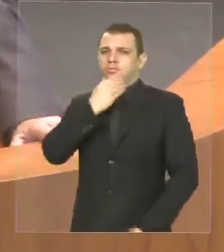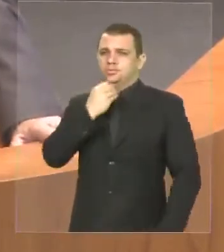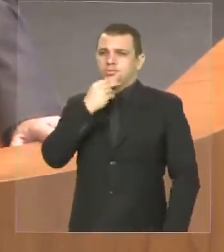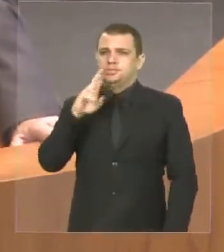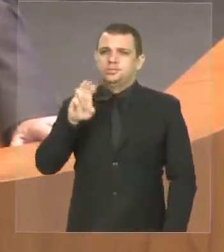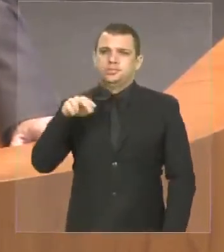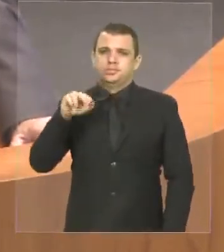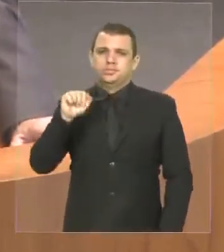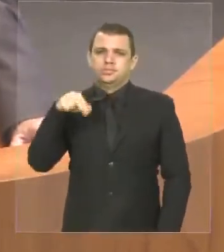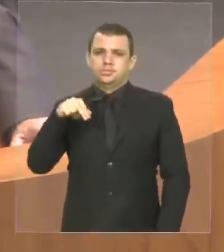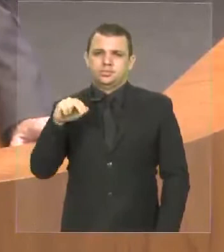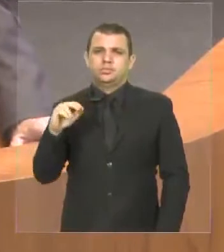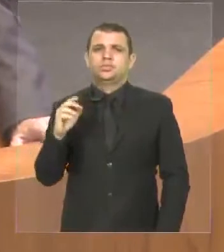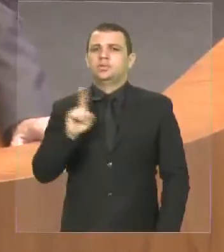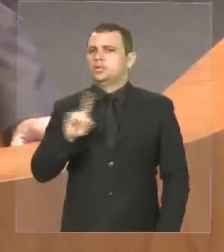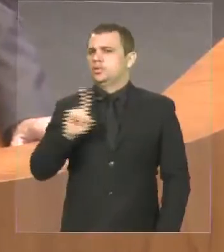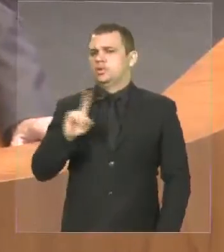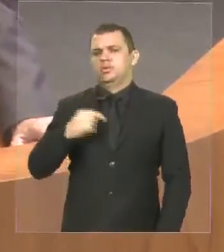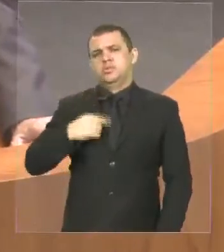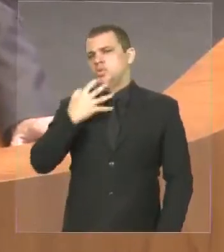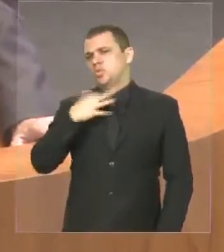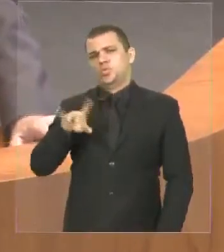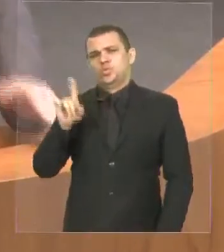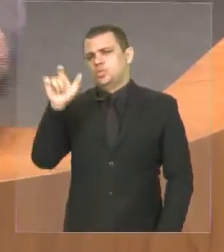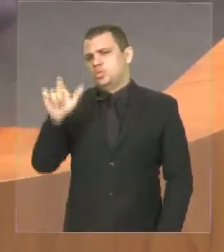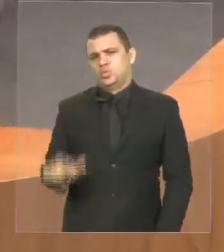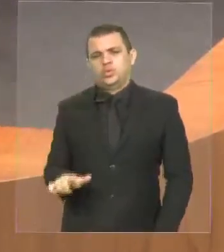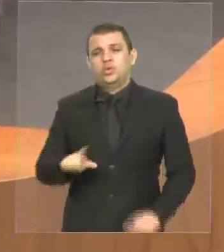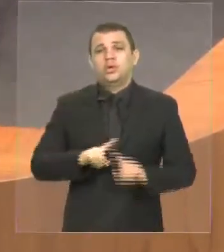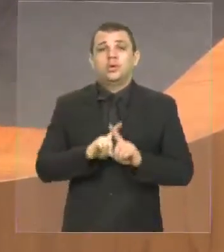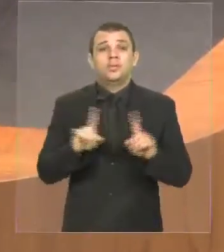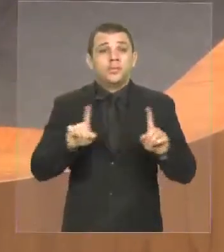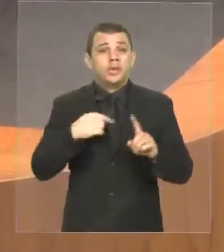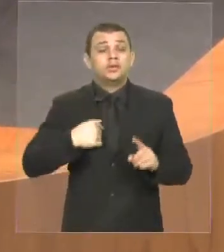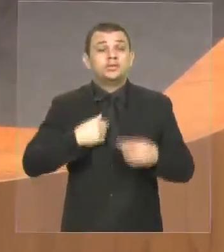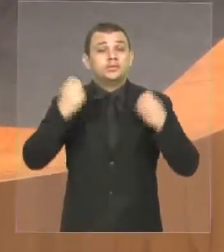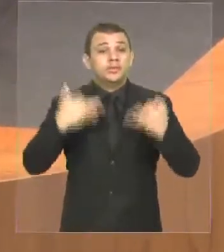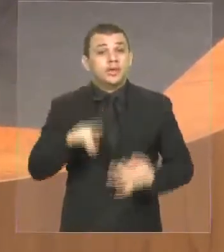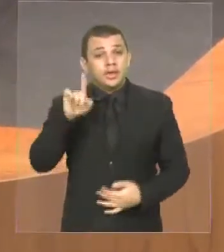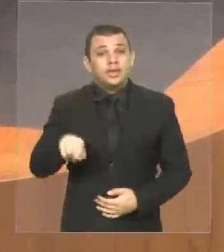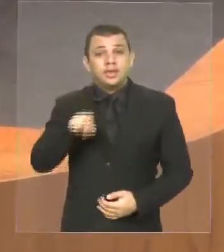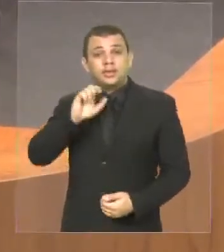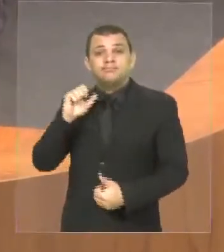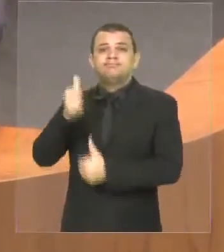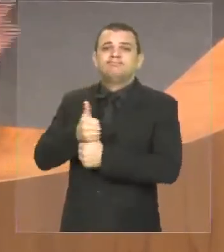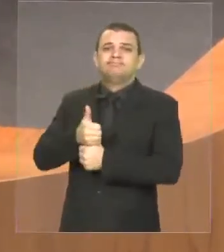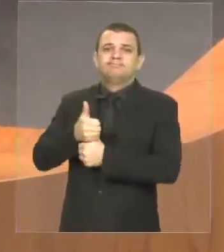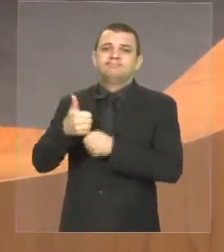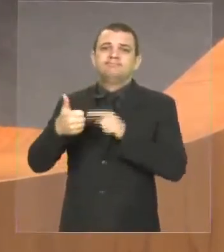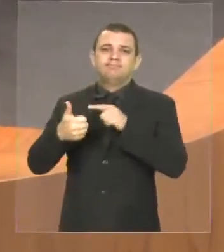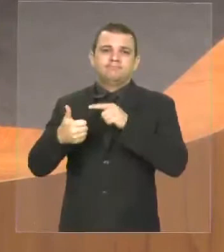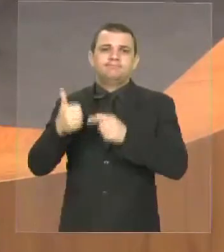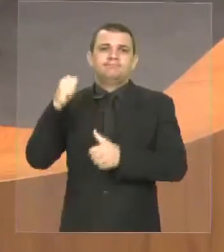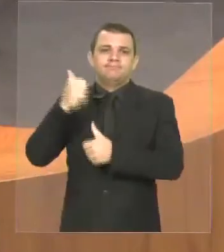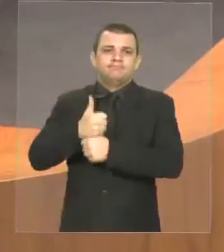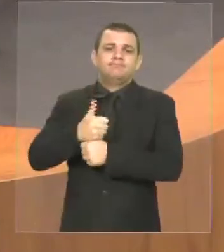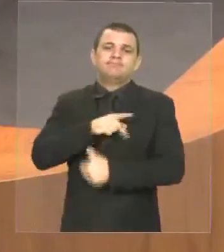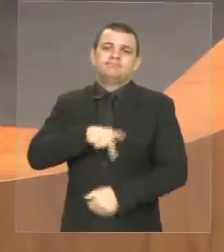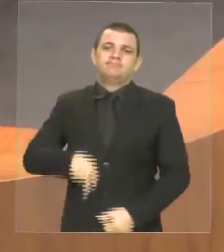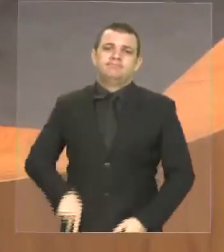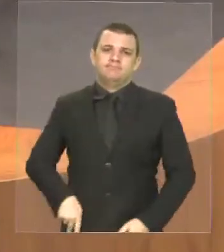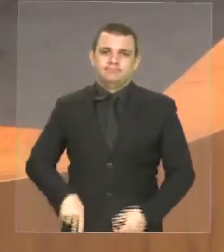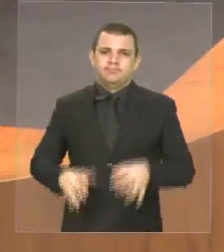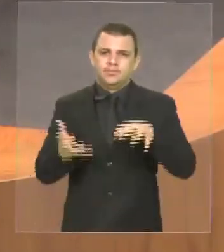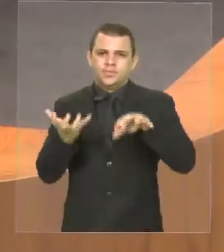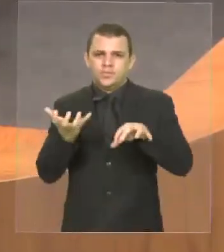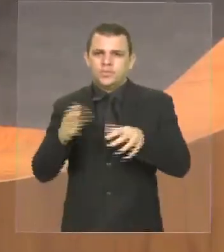do Renan, que eu nem conheço, mas do cargo. Então, o presidente do Congresso